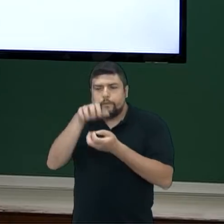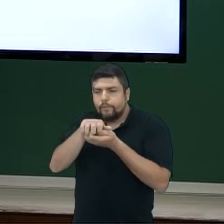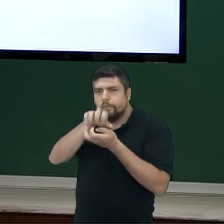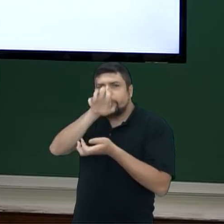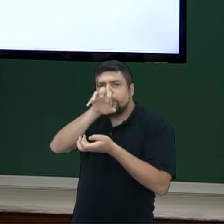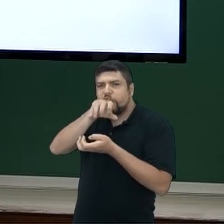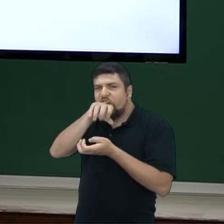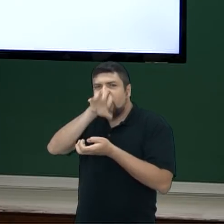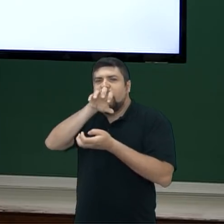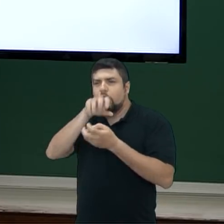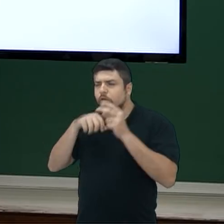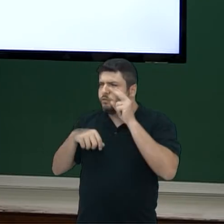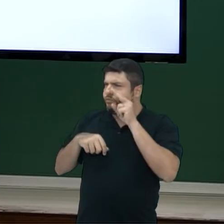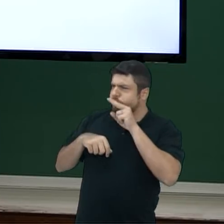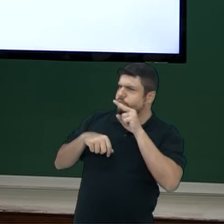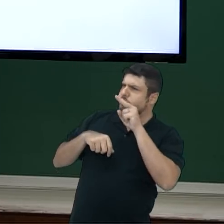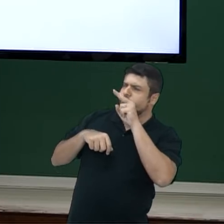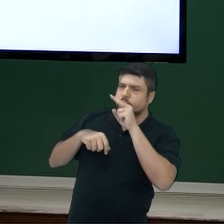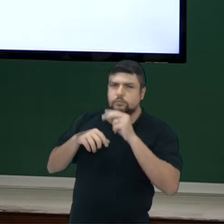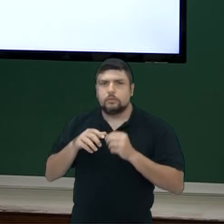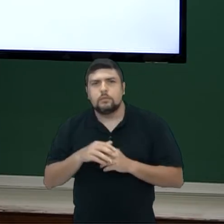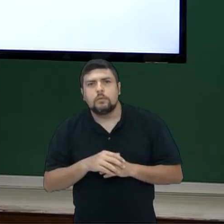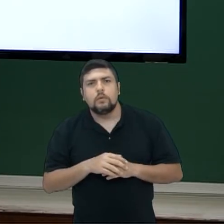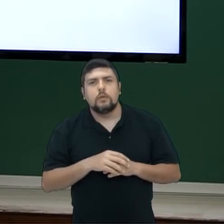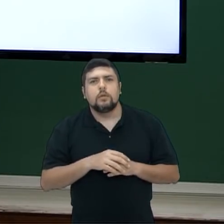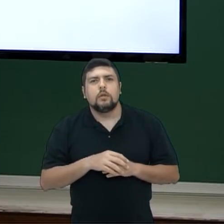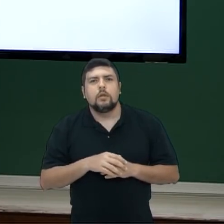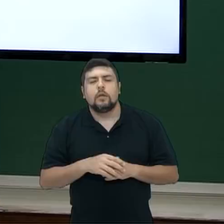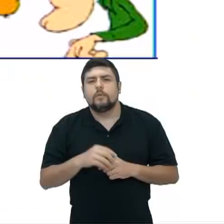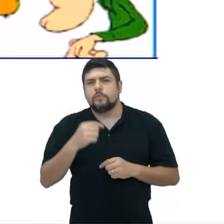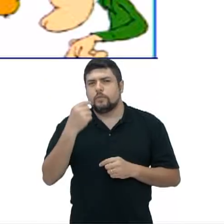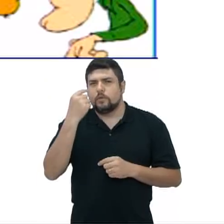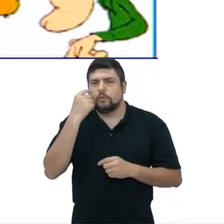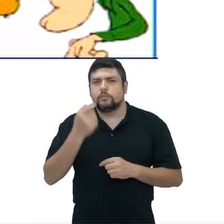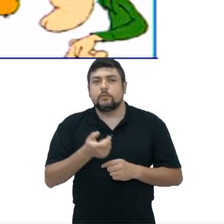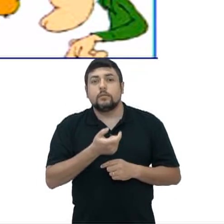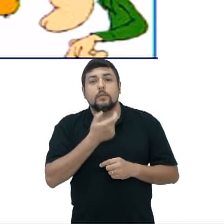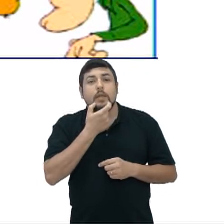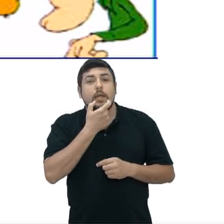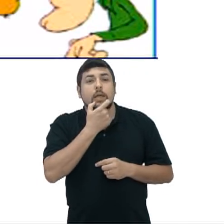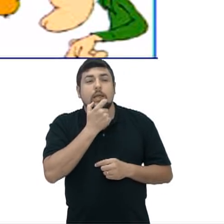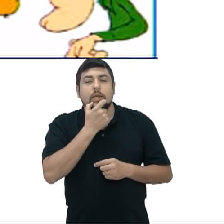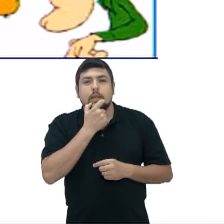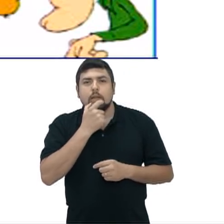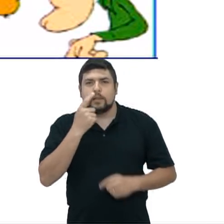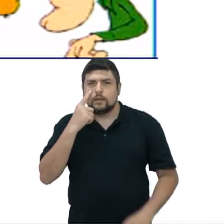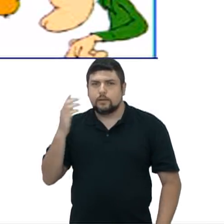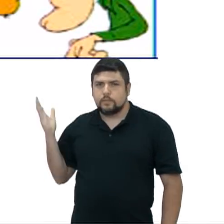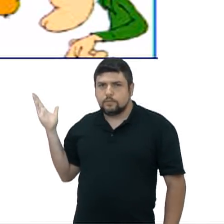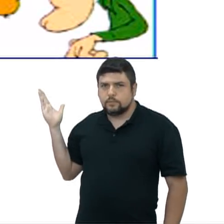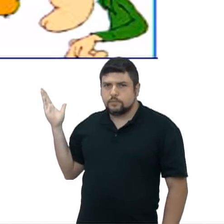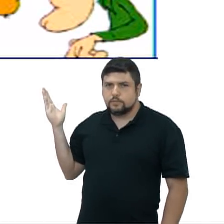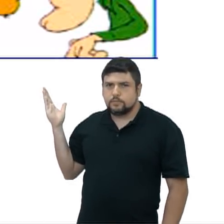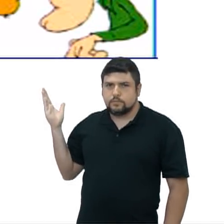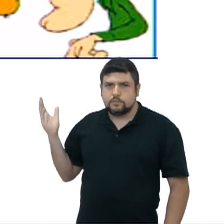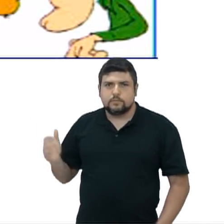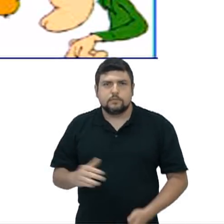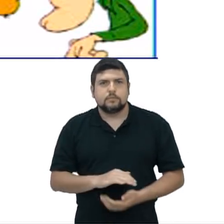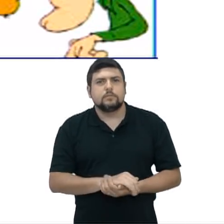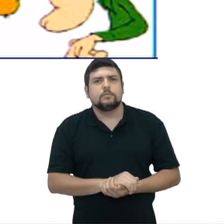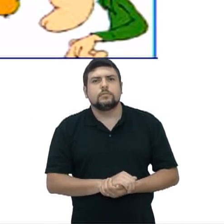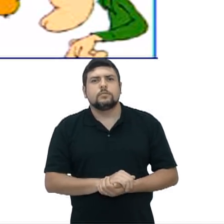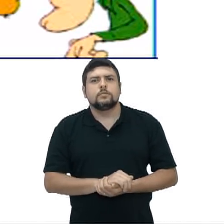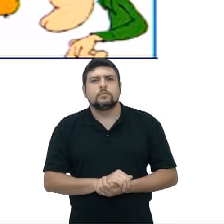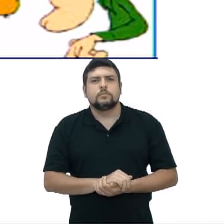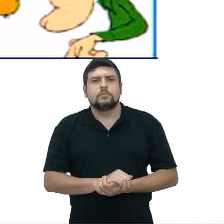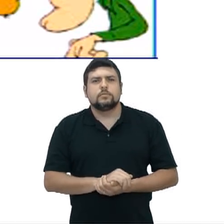de algum provérbio que fale sobre isso? Então vamos ver. Em inglês, esse significa It's raining cats and dogs. Mas o que